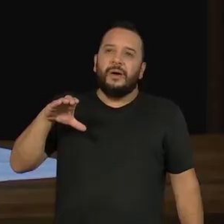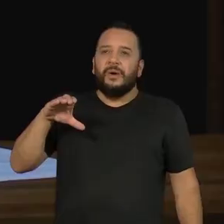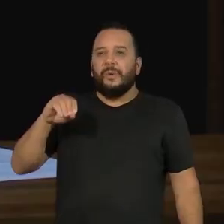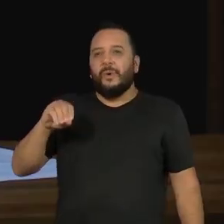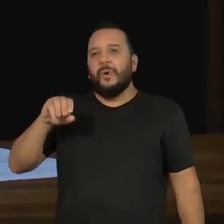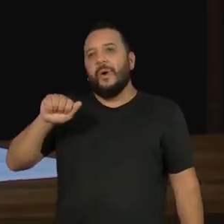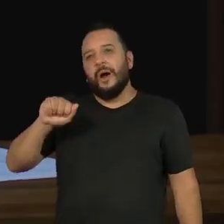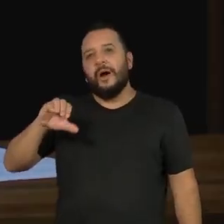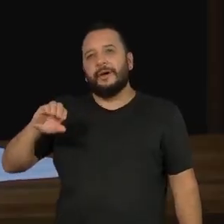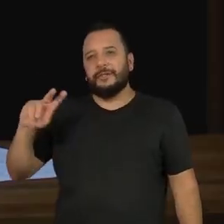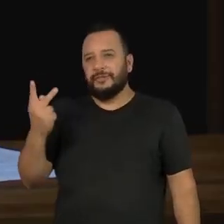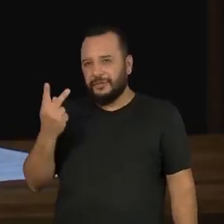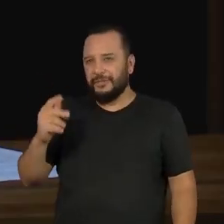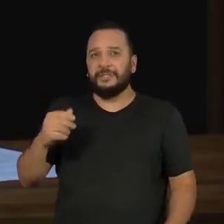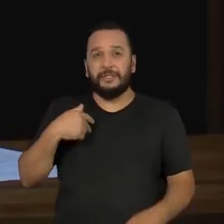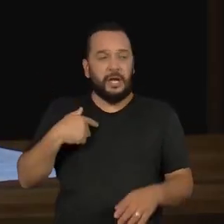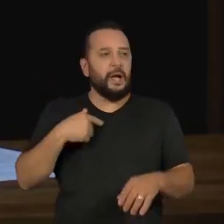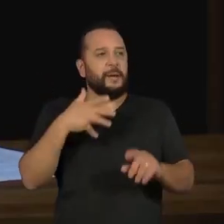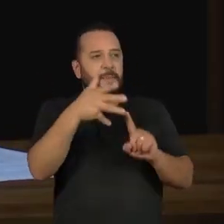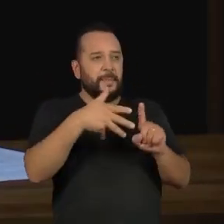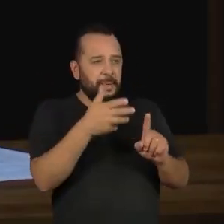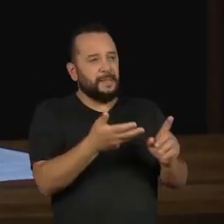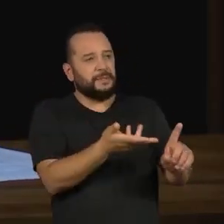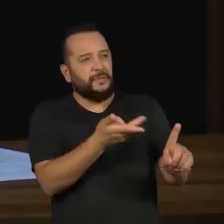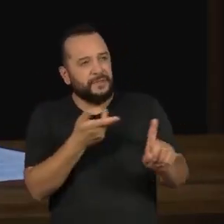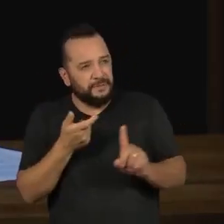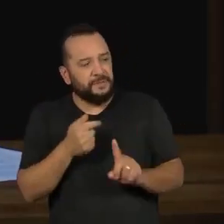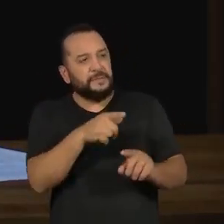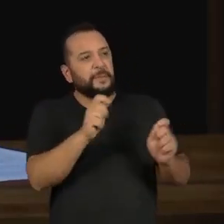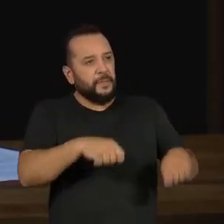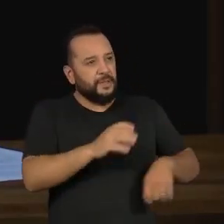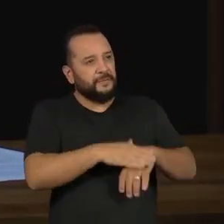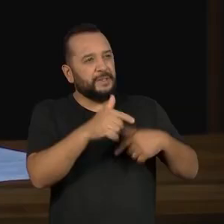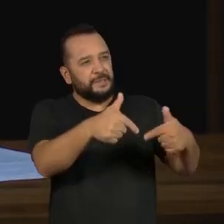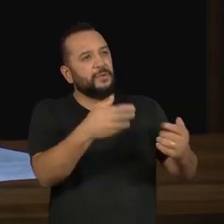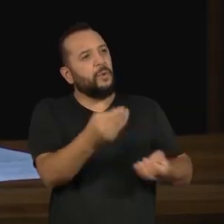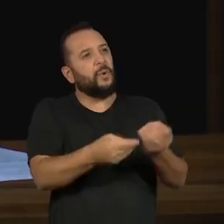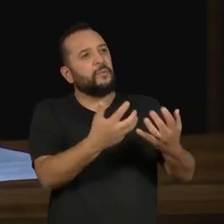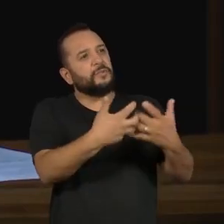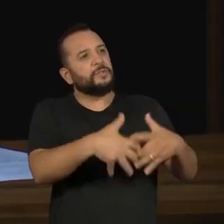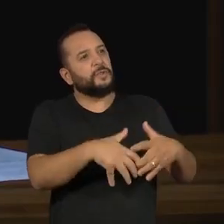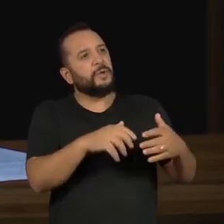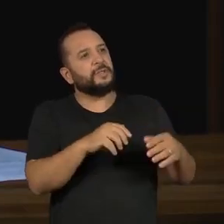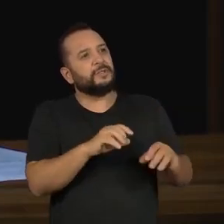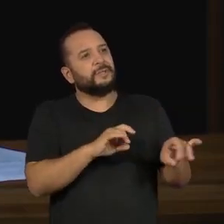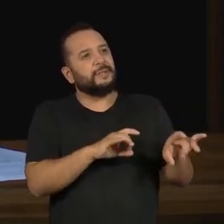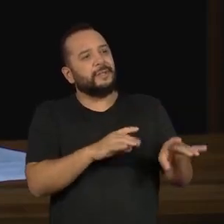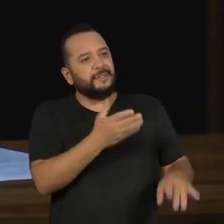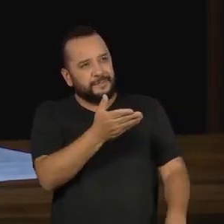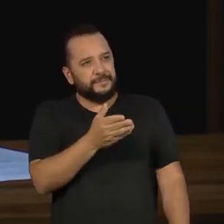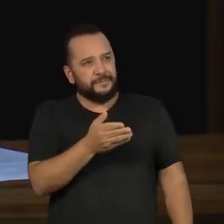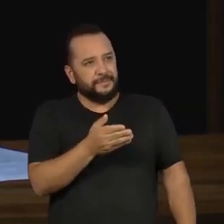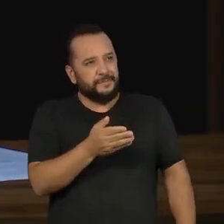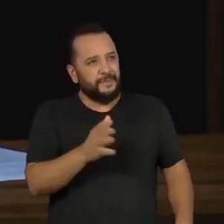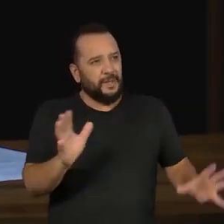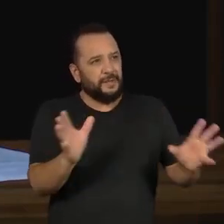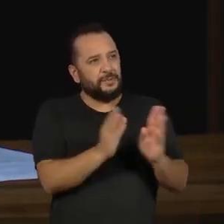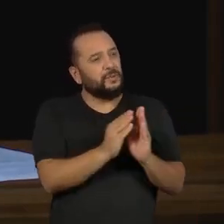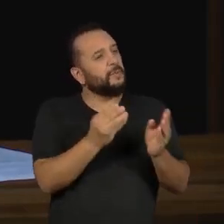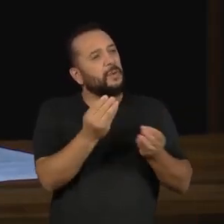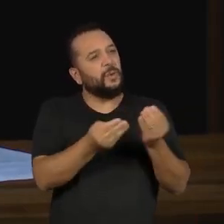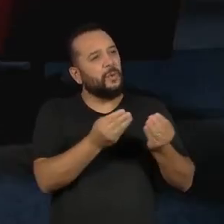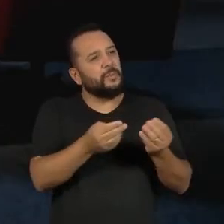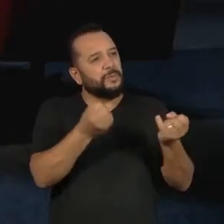superação do convencimento poder fazer e Como funciona essa técnica Você pode me resumir como é que